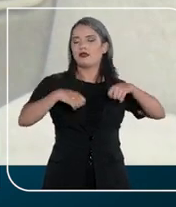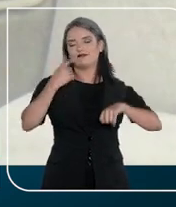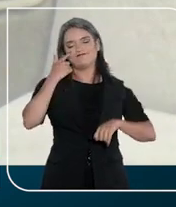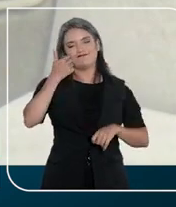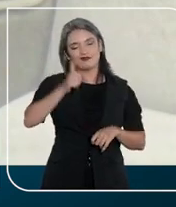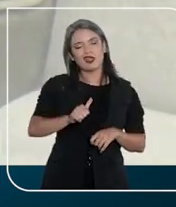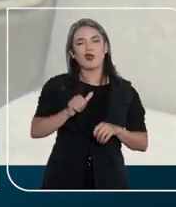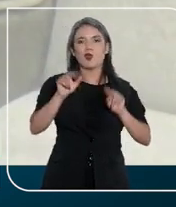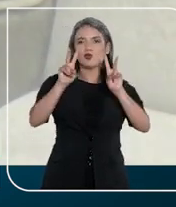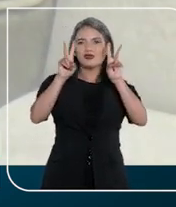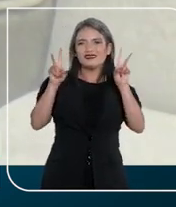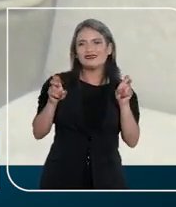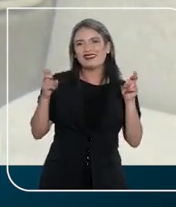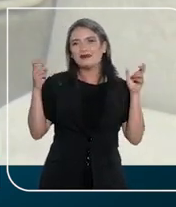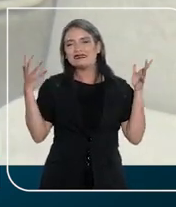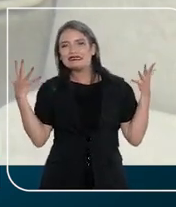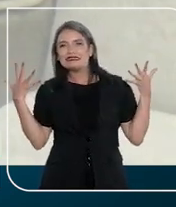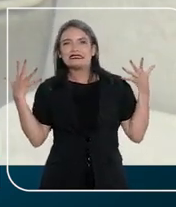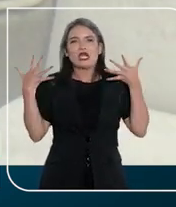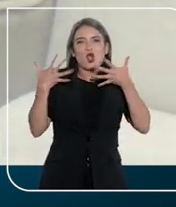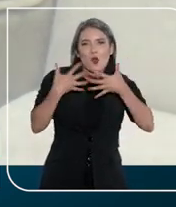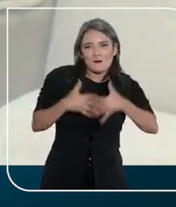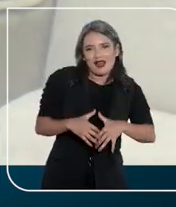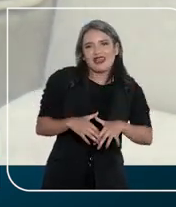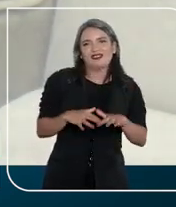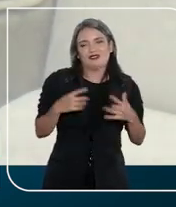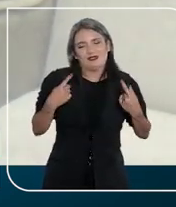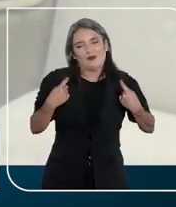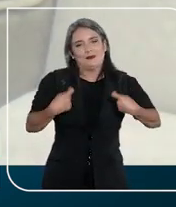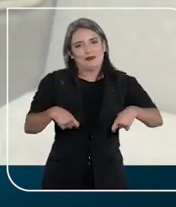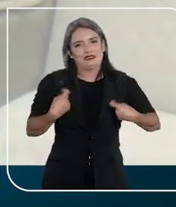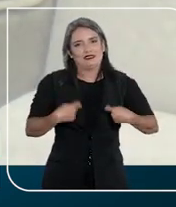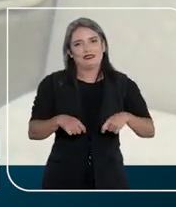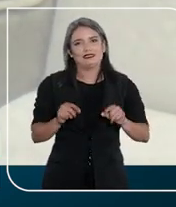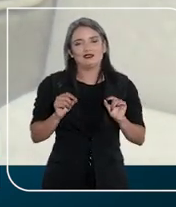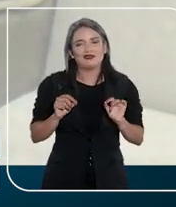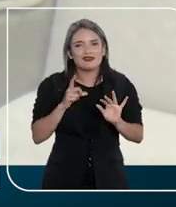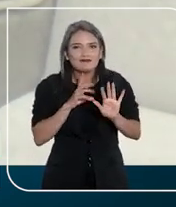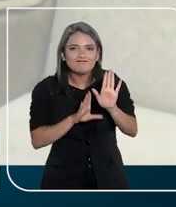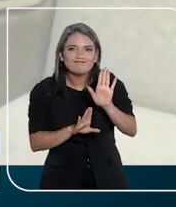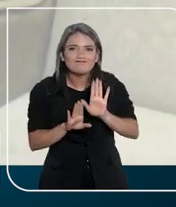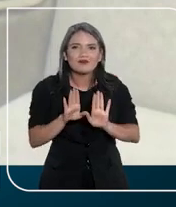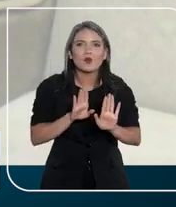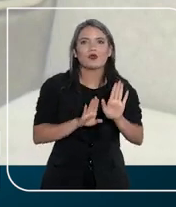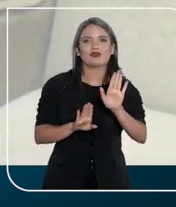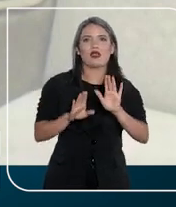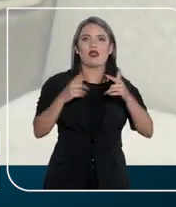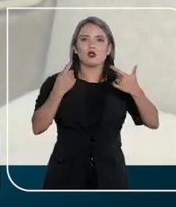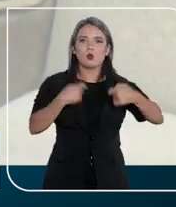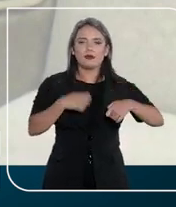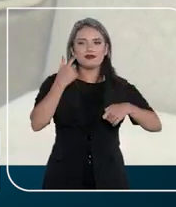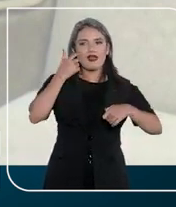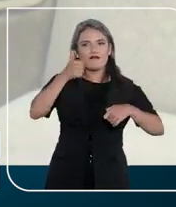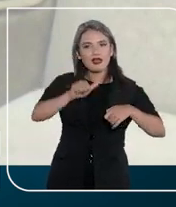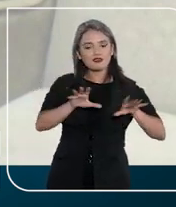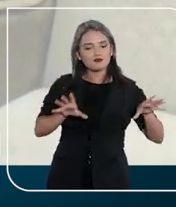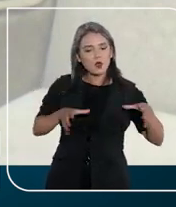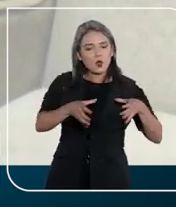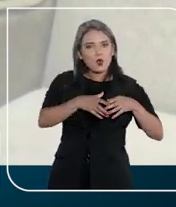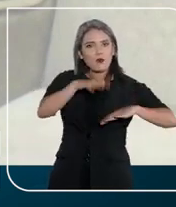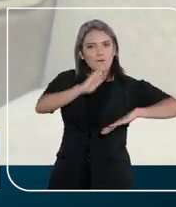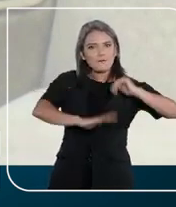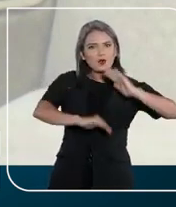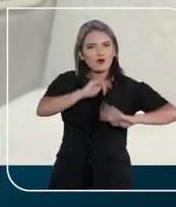complexa e que isso tem que ser debatido, inclusive, com um corpo multidisciplinar, né, de profissionais